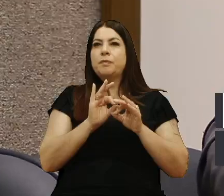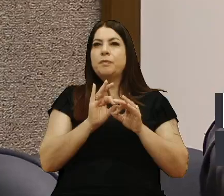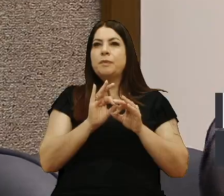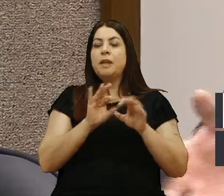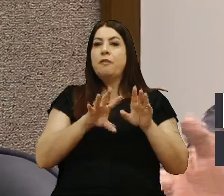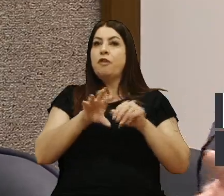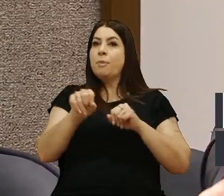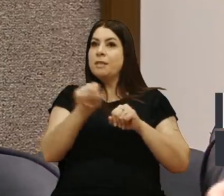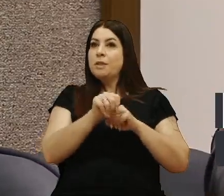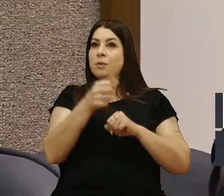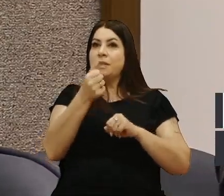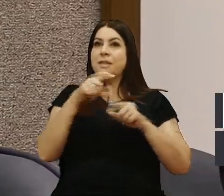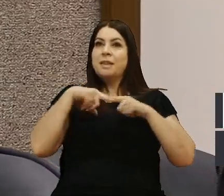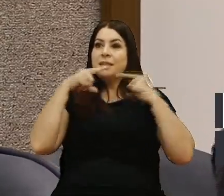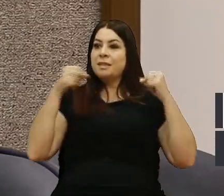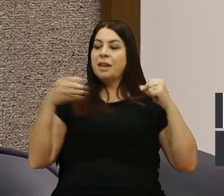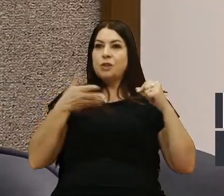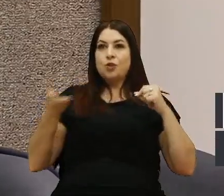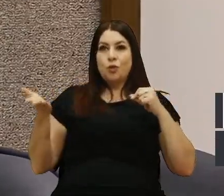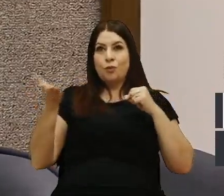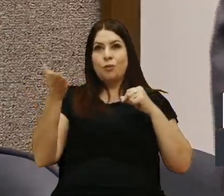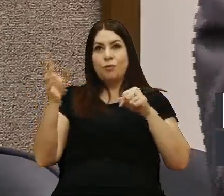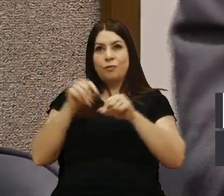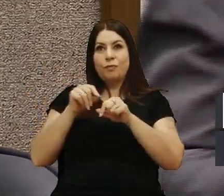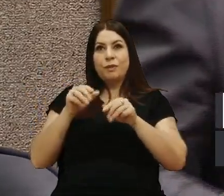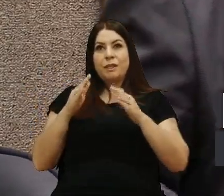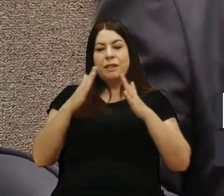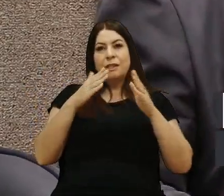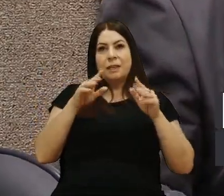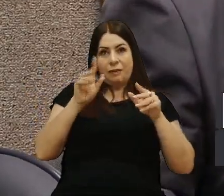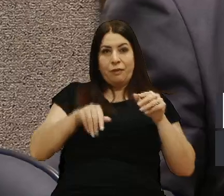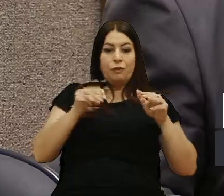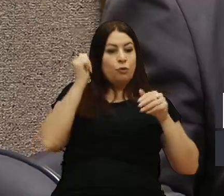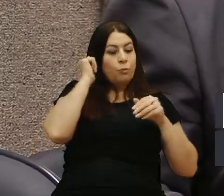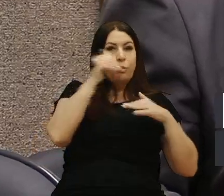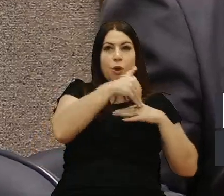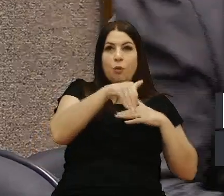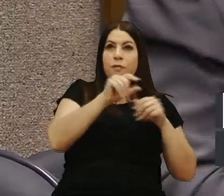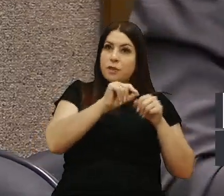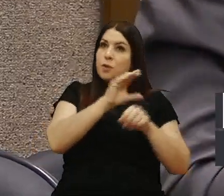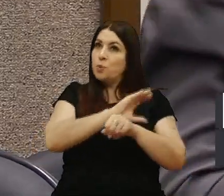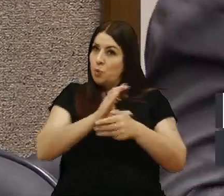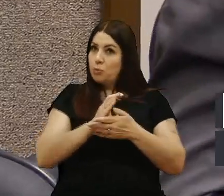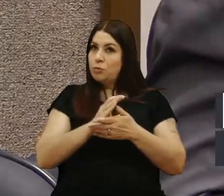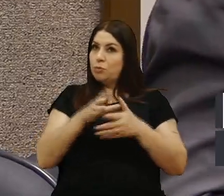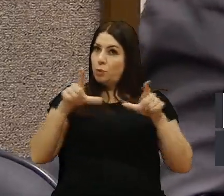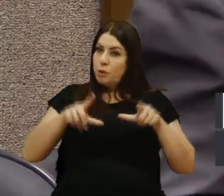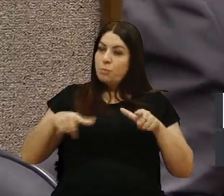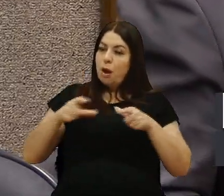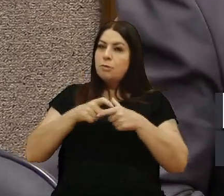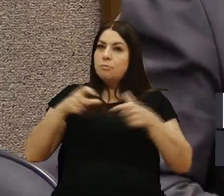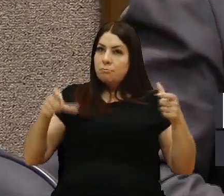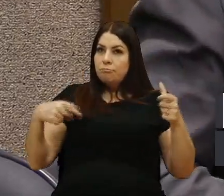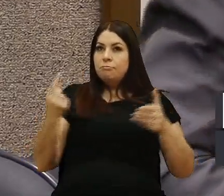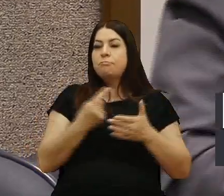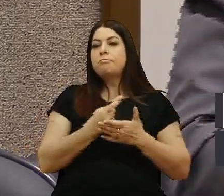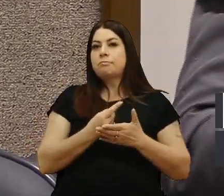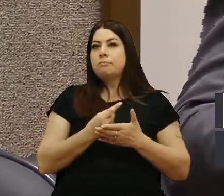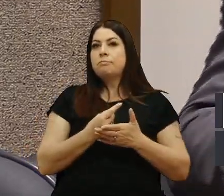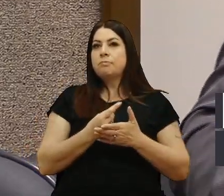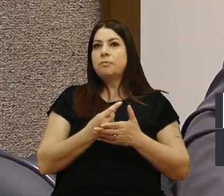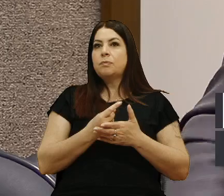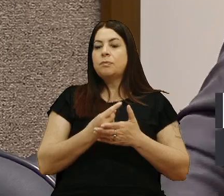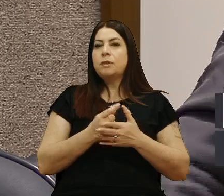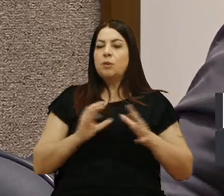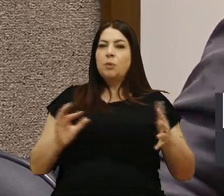garçons que eram moradores de rua passaram a fizeram o curso de garçons. Então é um espaço amplo, é um